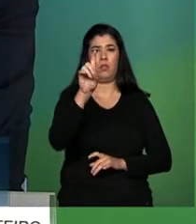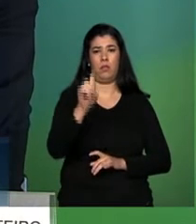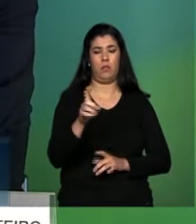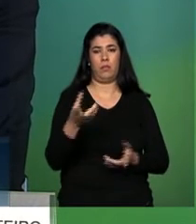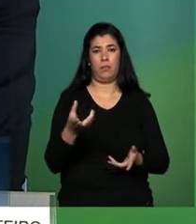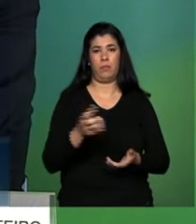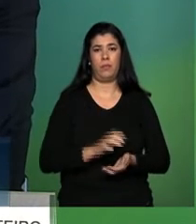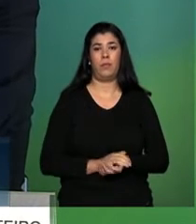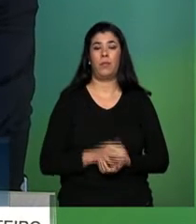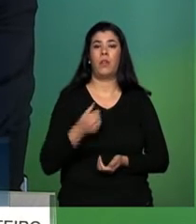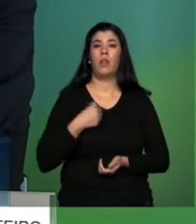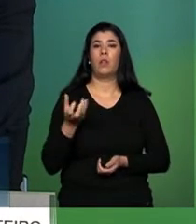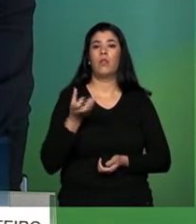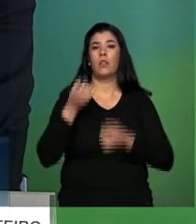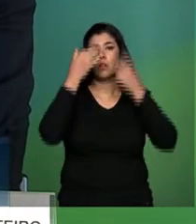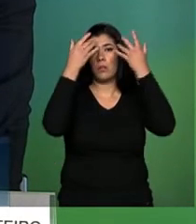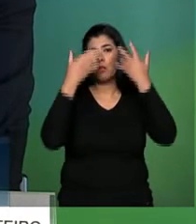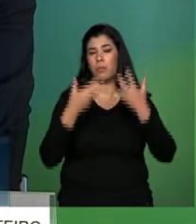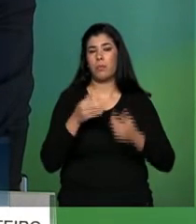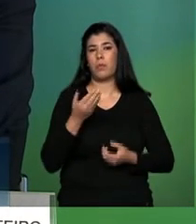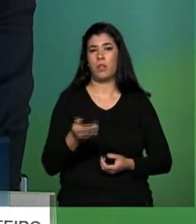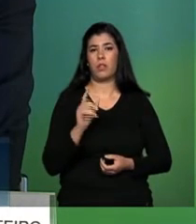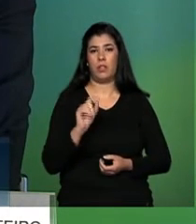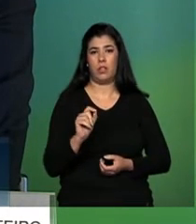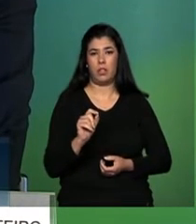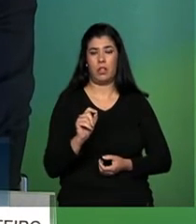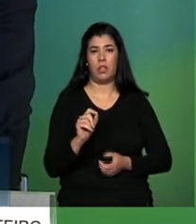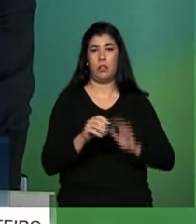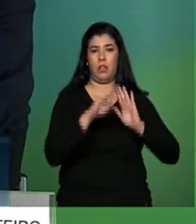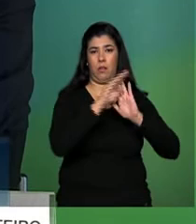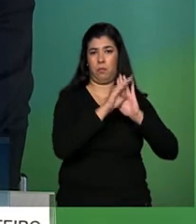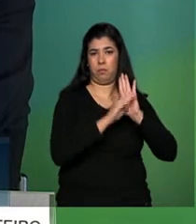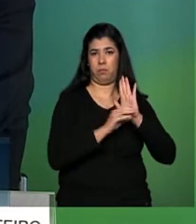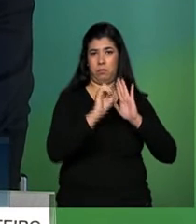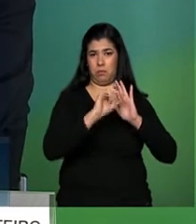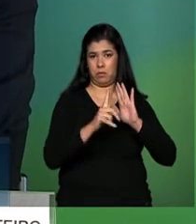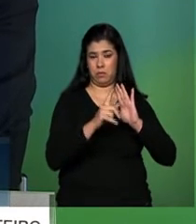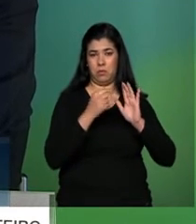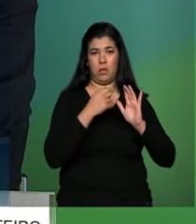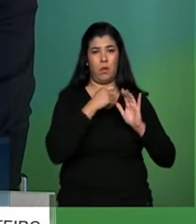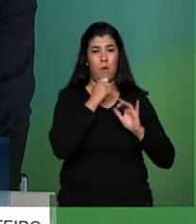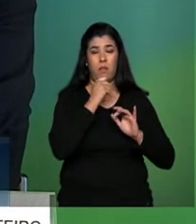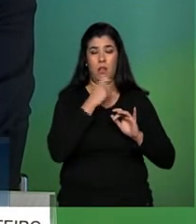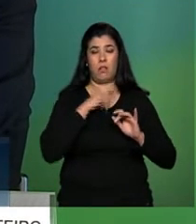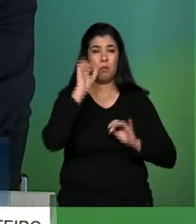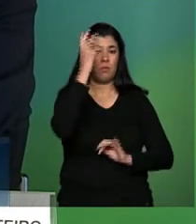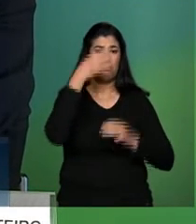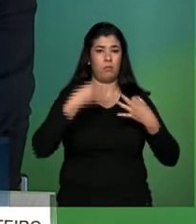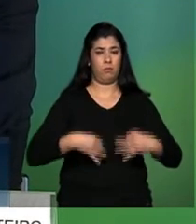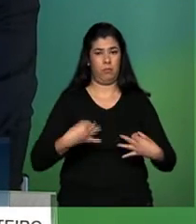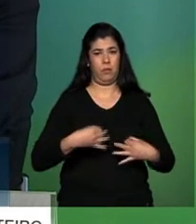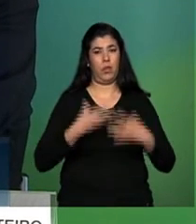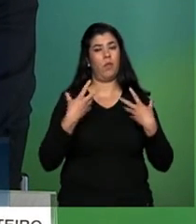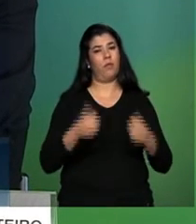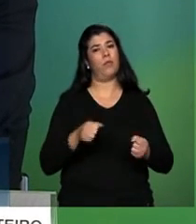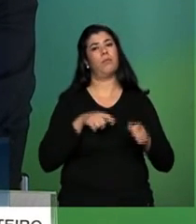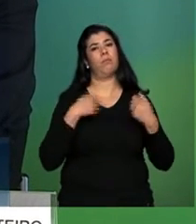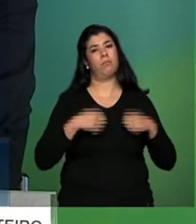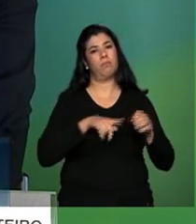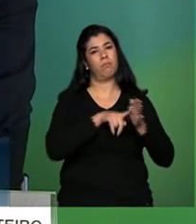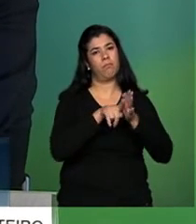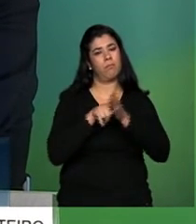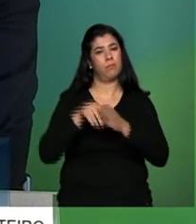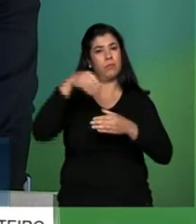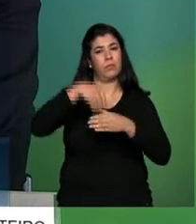claro é o seguinte: a reclassificação não está definida ainda. Nós vamos analisar na